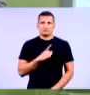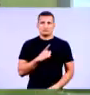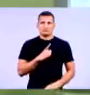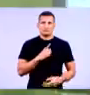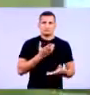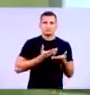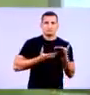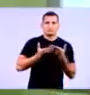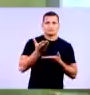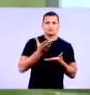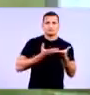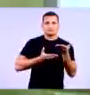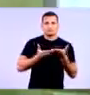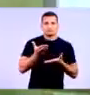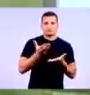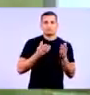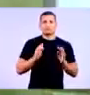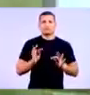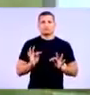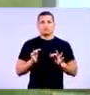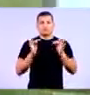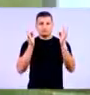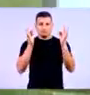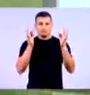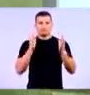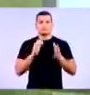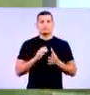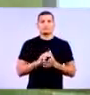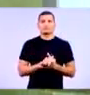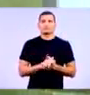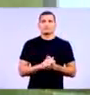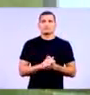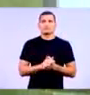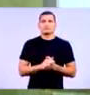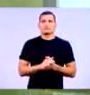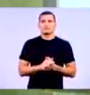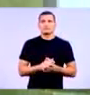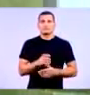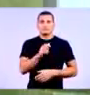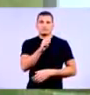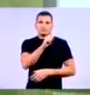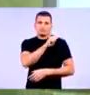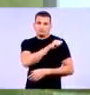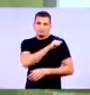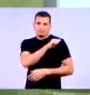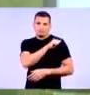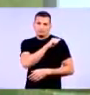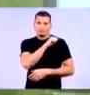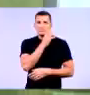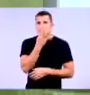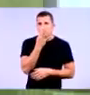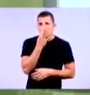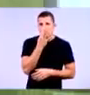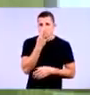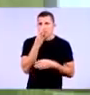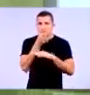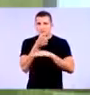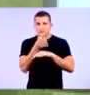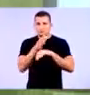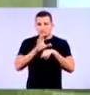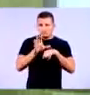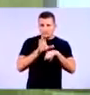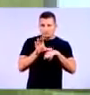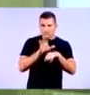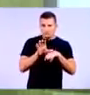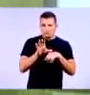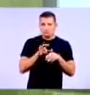mediação entre tecnologia, entre o aluno que está assistindo, que está participando do curso, e